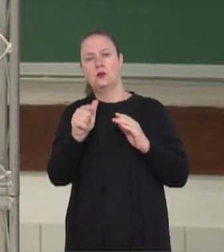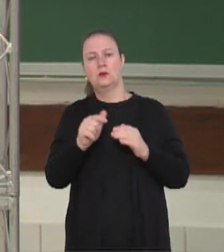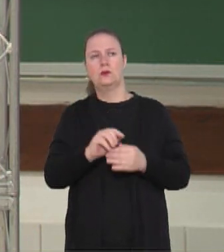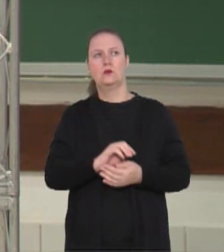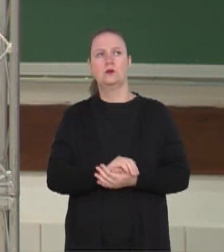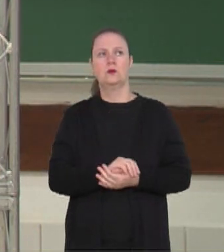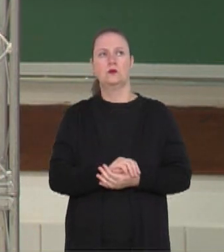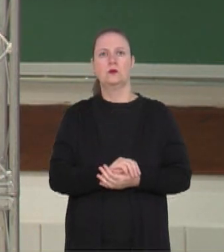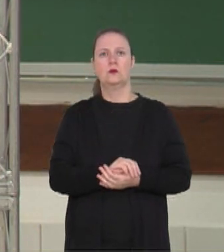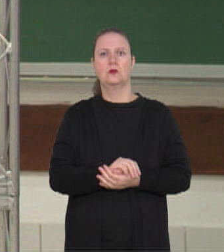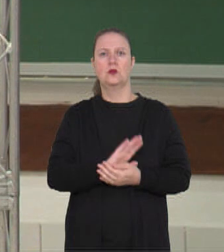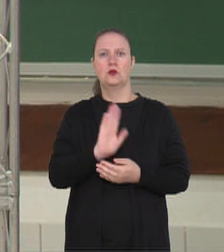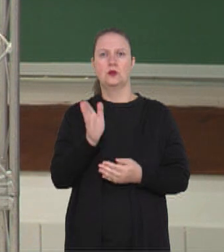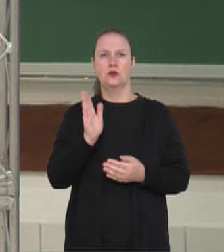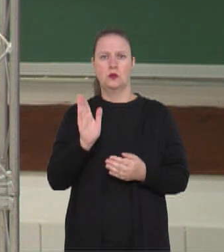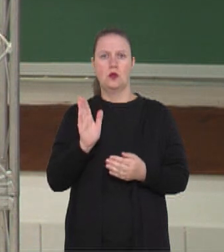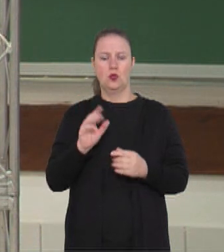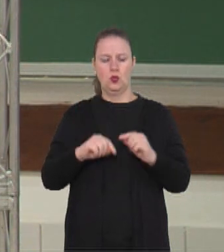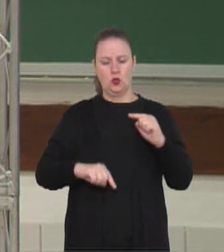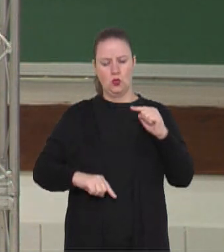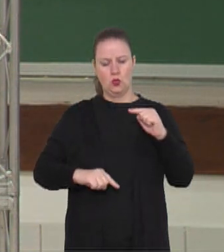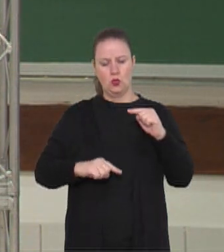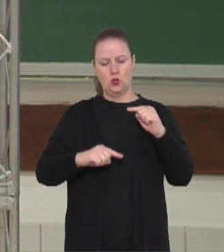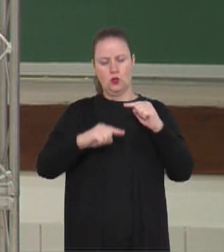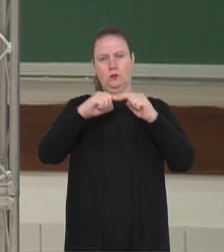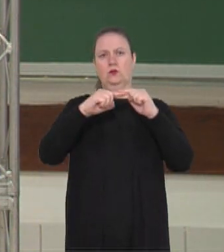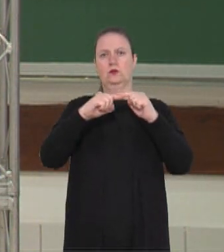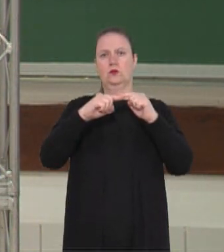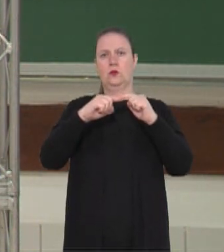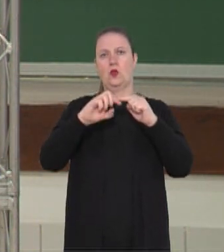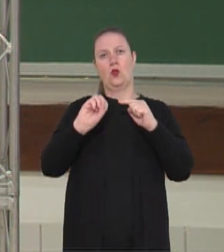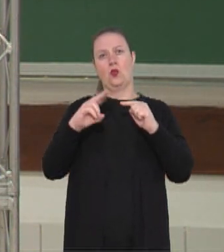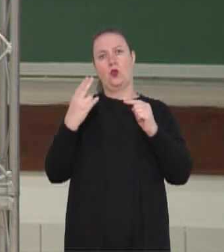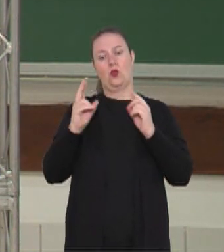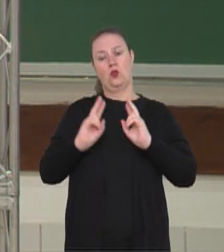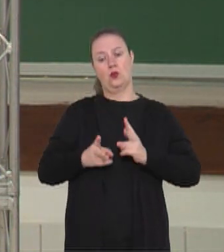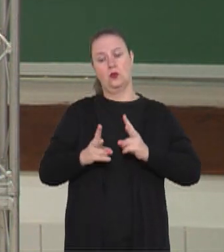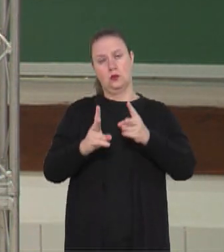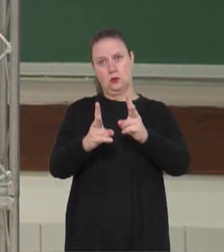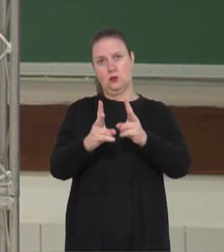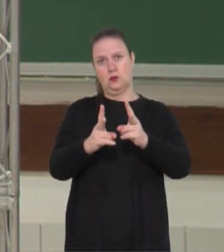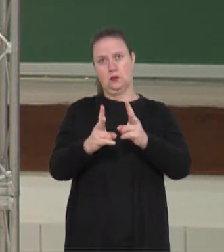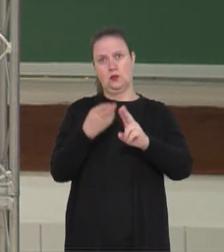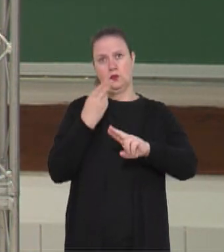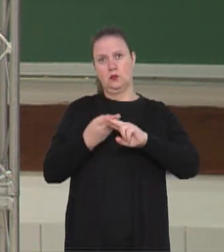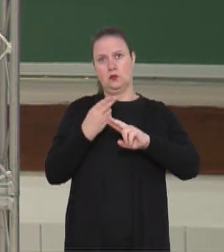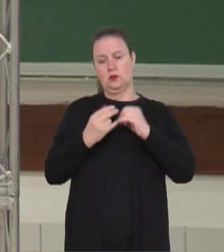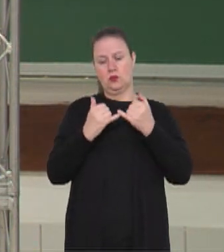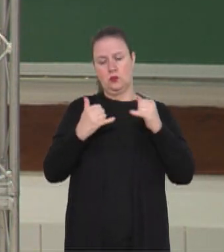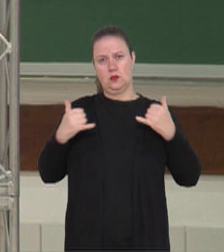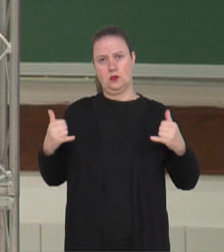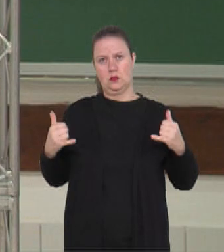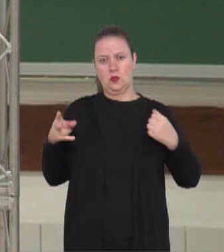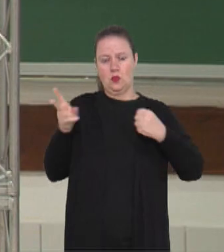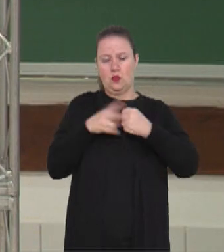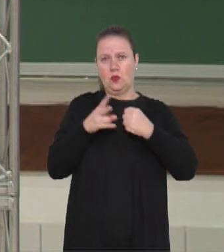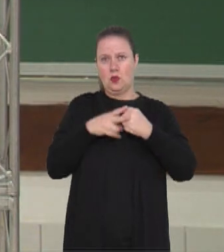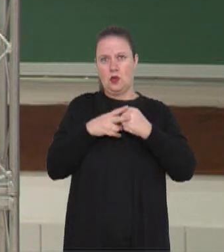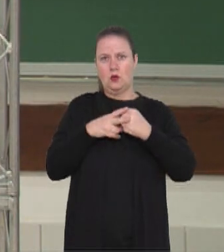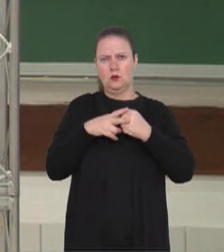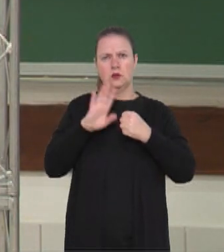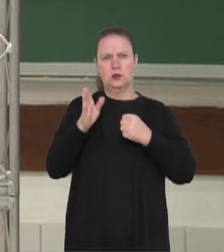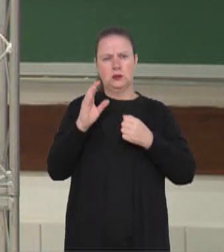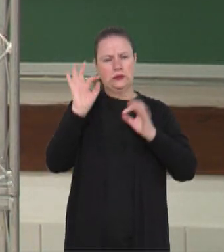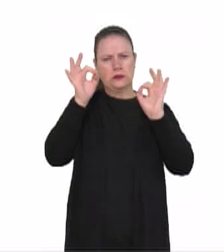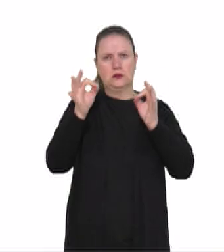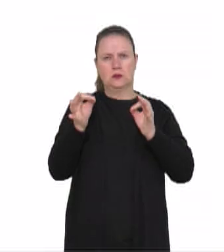como celulares, quando eles já estão carregados, ou eles vão continuar usando energia. Então, coloca o verbo ali na forma correta e a gente já confere como